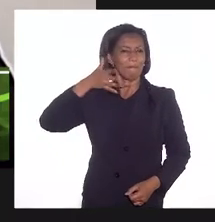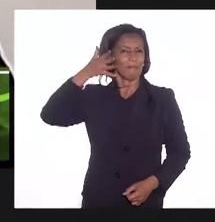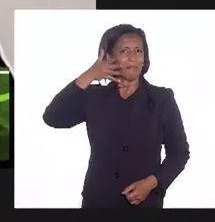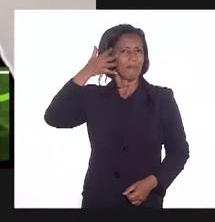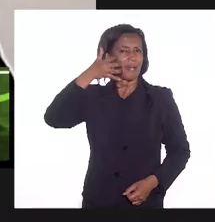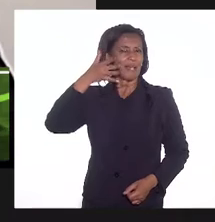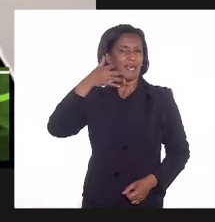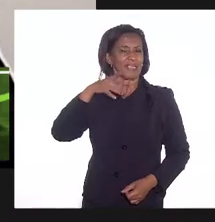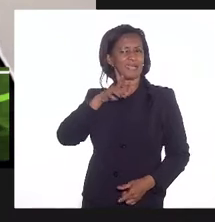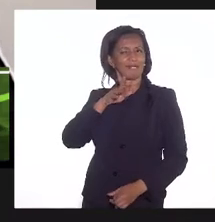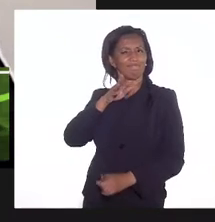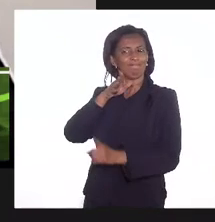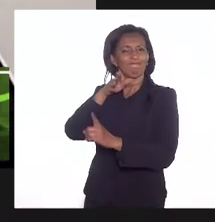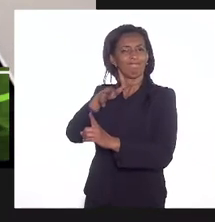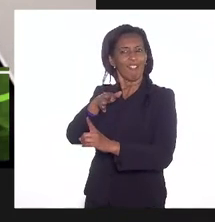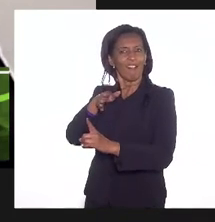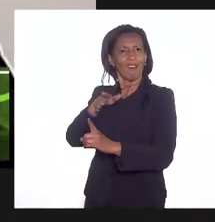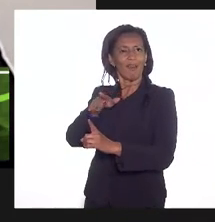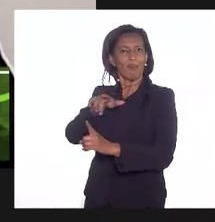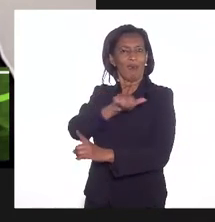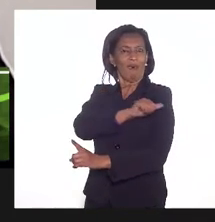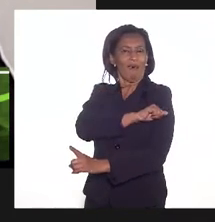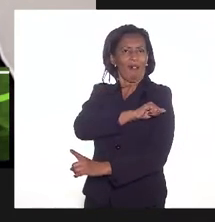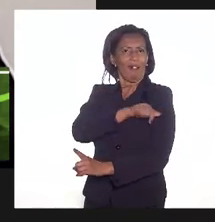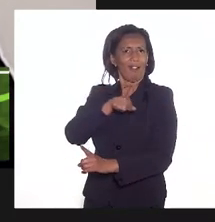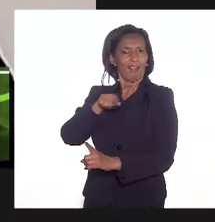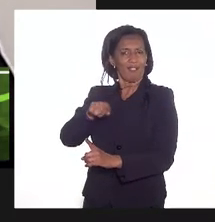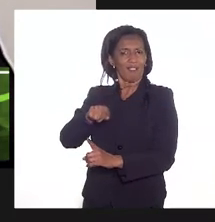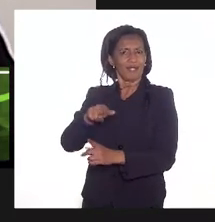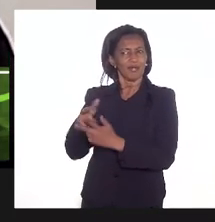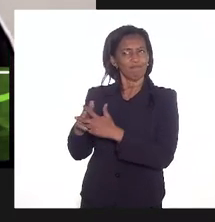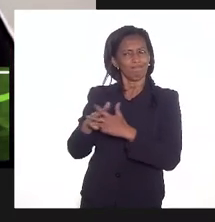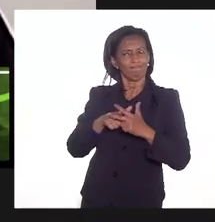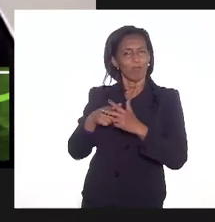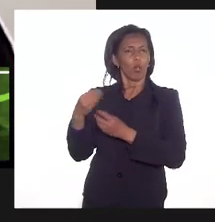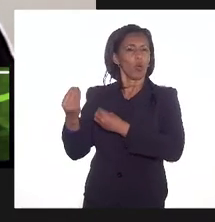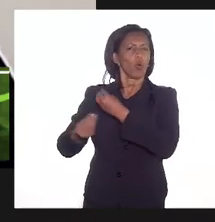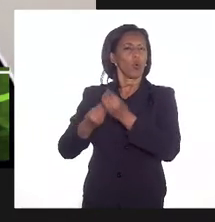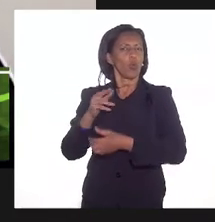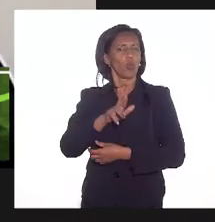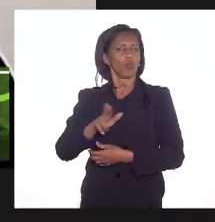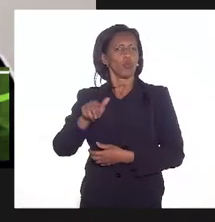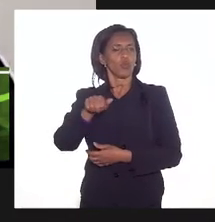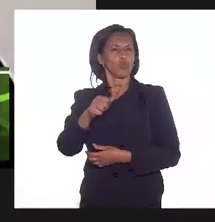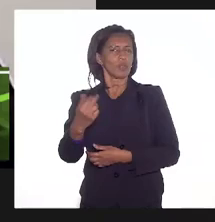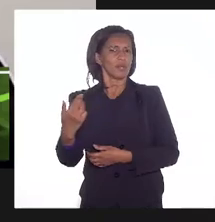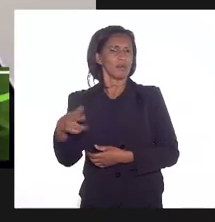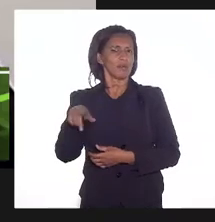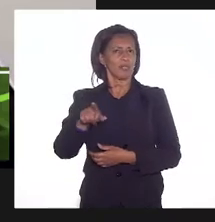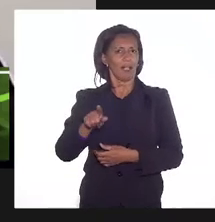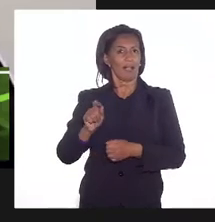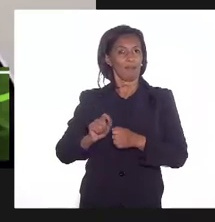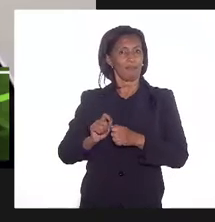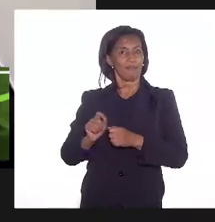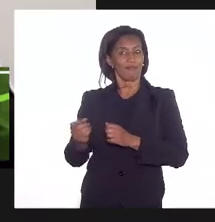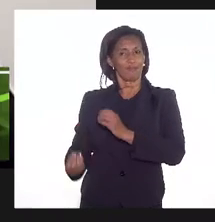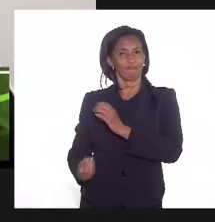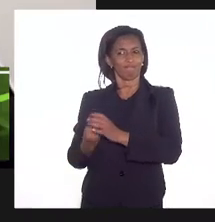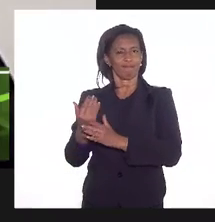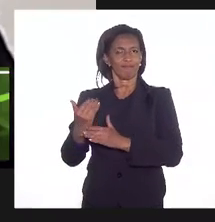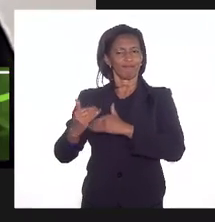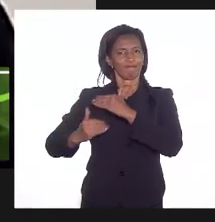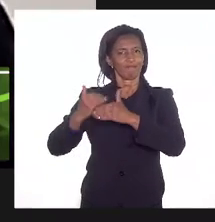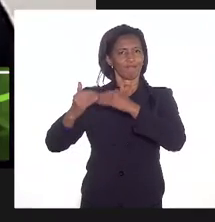os nossos alunos acerca dessas ferramentas como utilizar essas ferramentas para a construção da sua